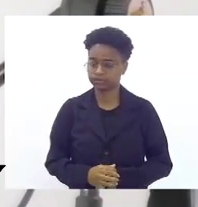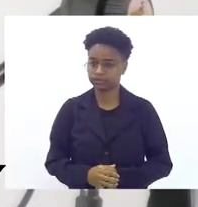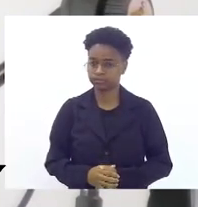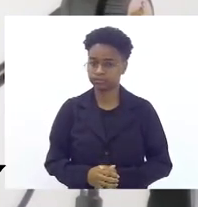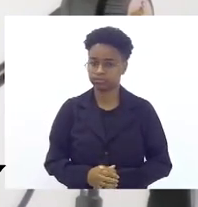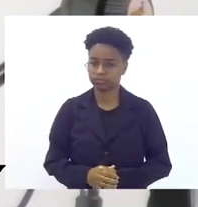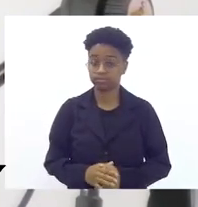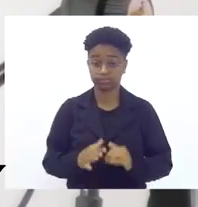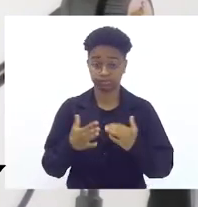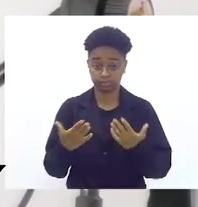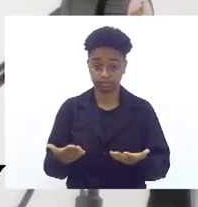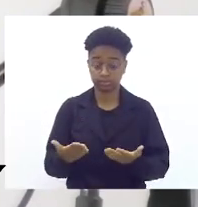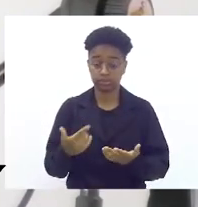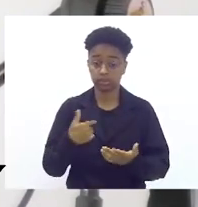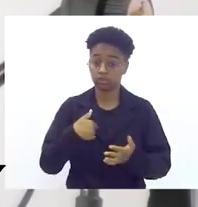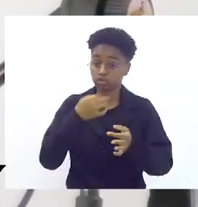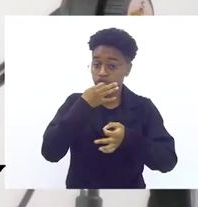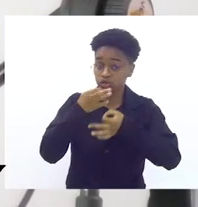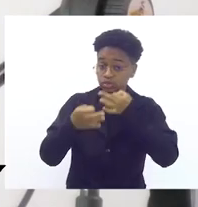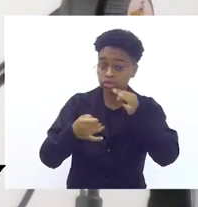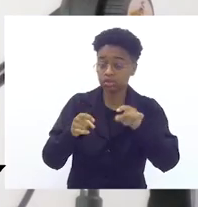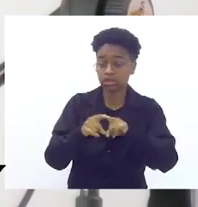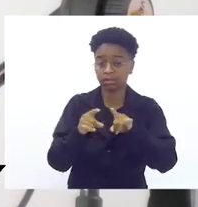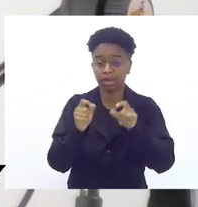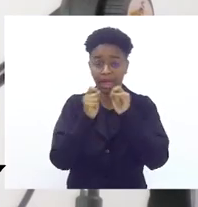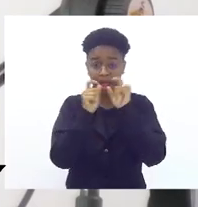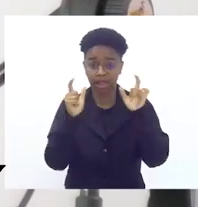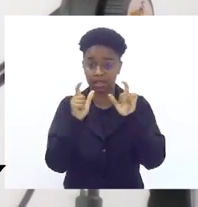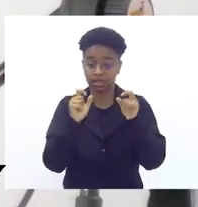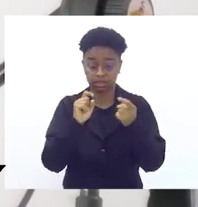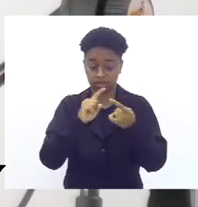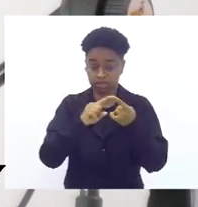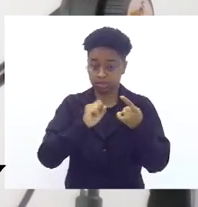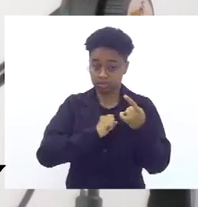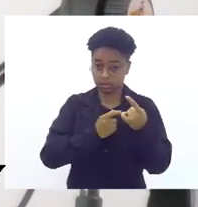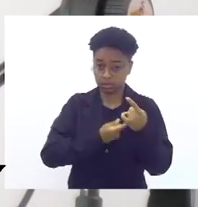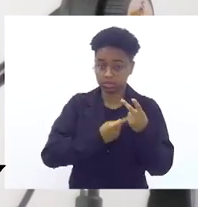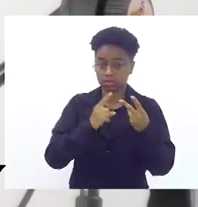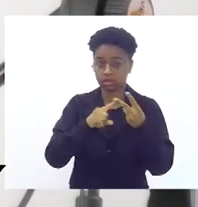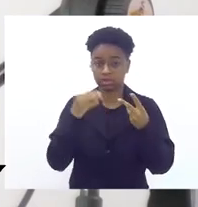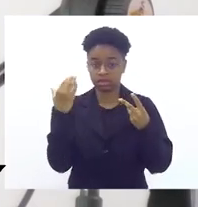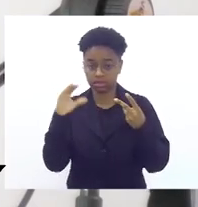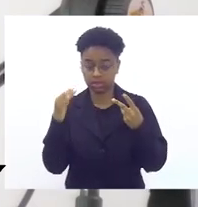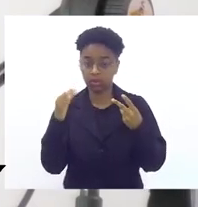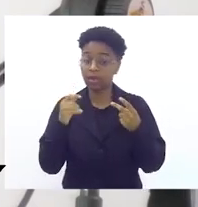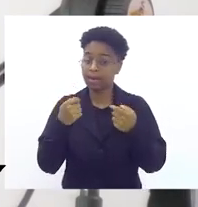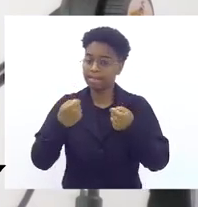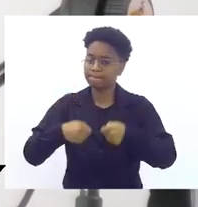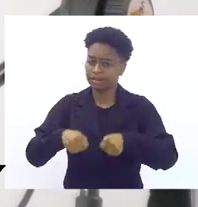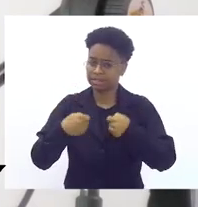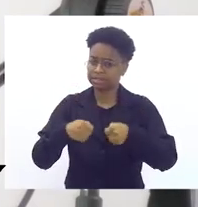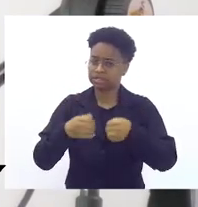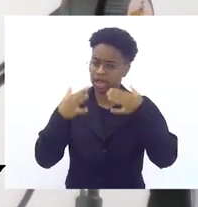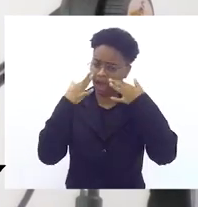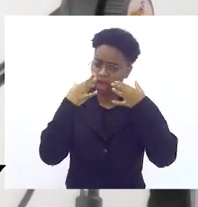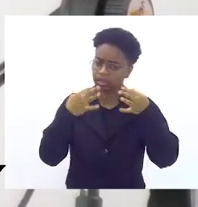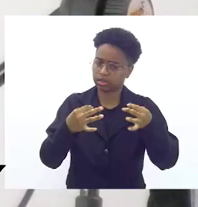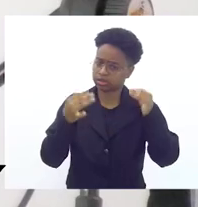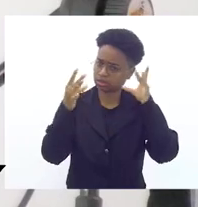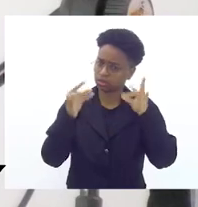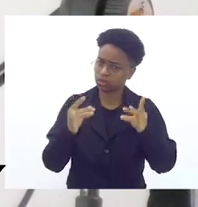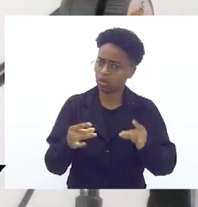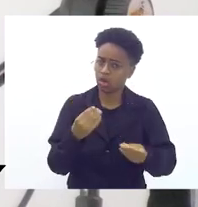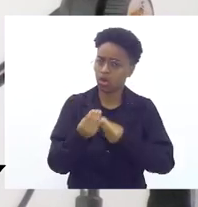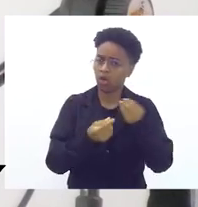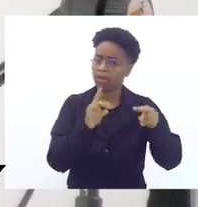uma sugestão e um alerta para essa casa São Gonçalo e Niterói precisam de um pente fino naquelas